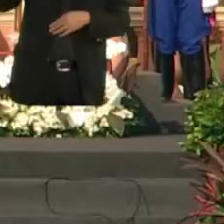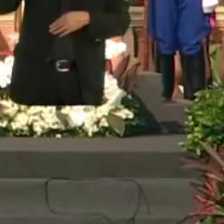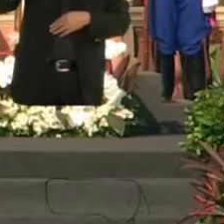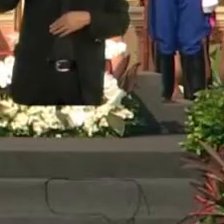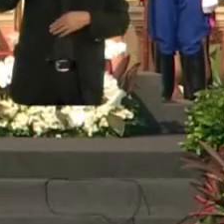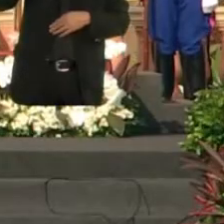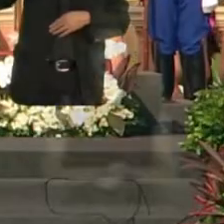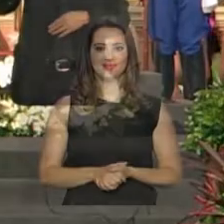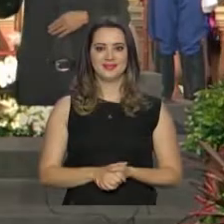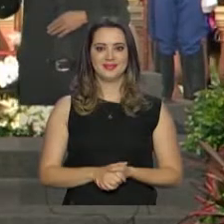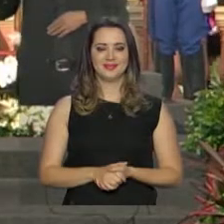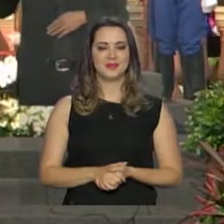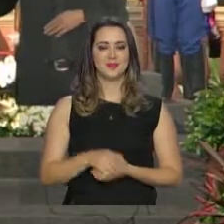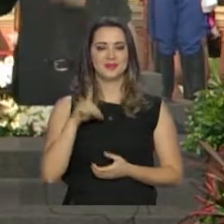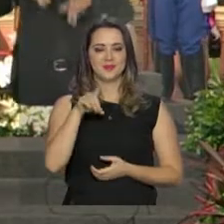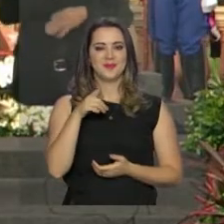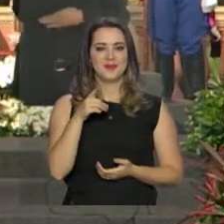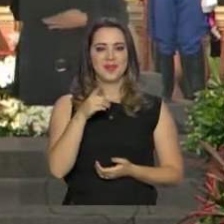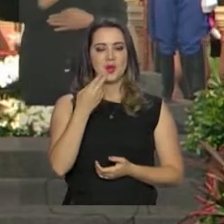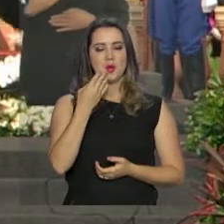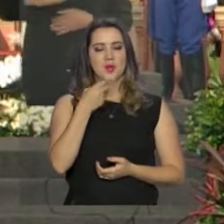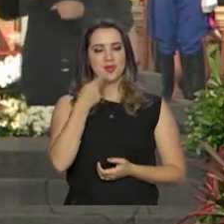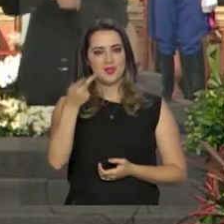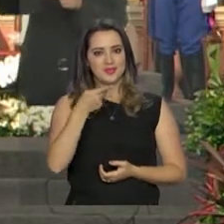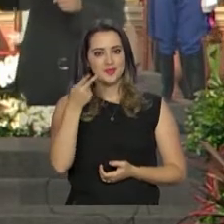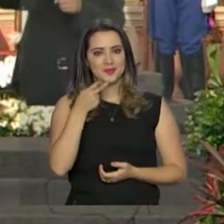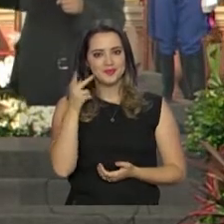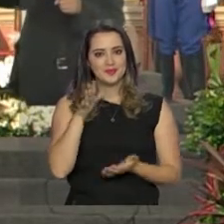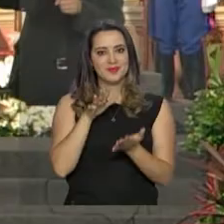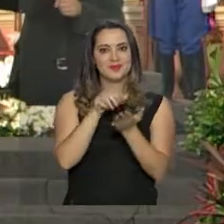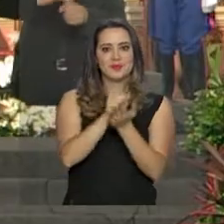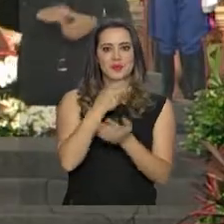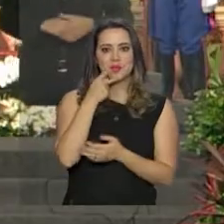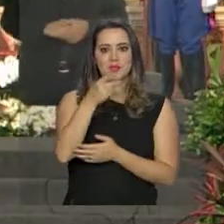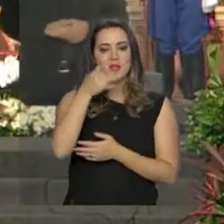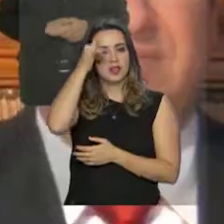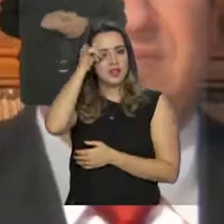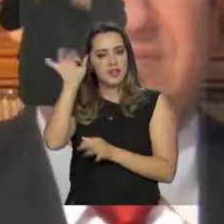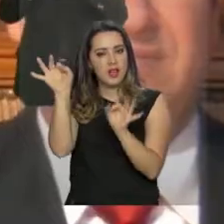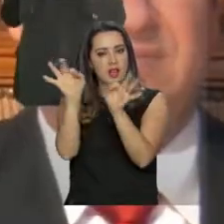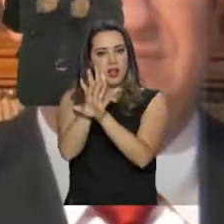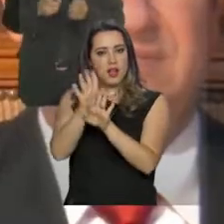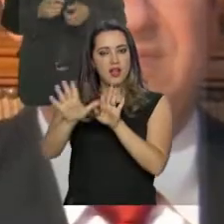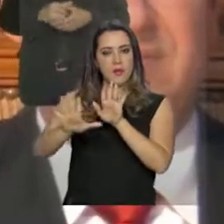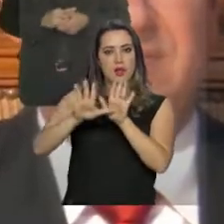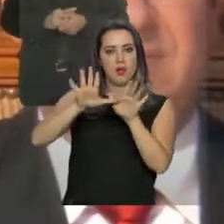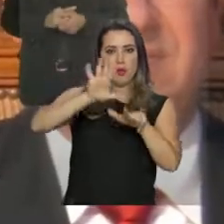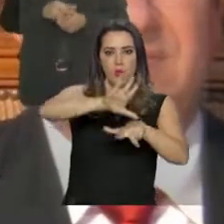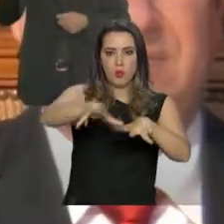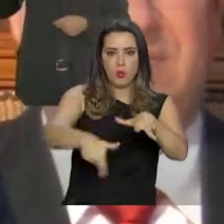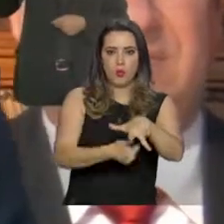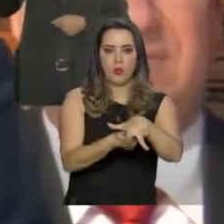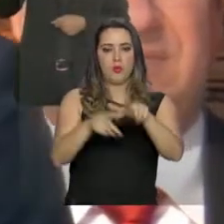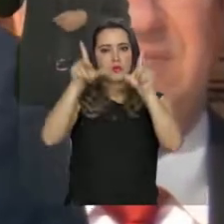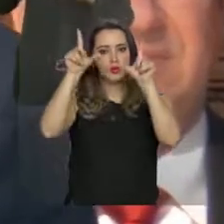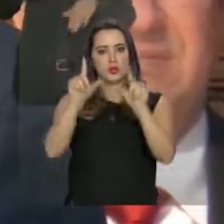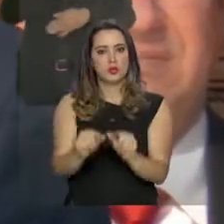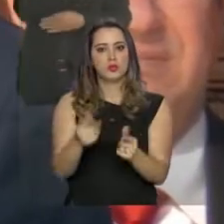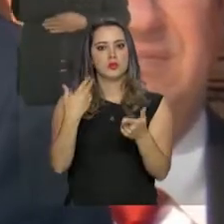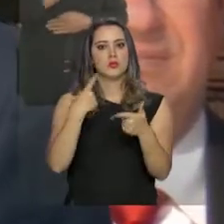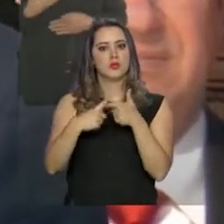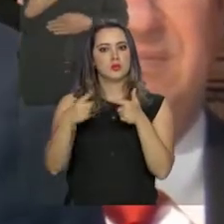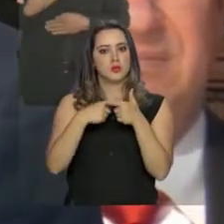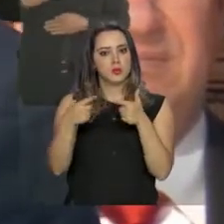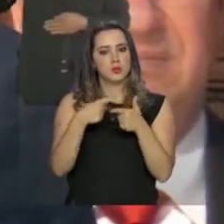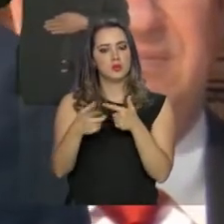No discurso de posse, o presidente paraguaio disse que quer combater a corrupção, reduzir a informalidade e o contrabando,